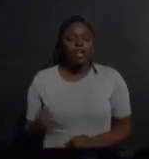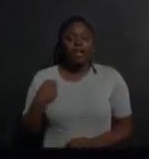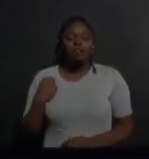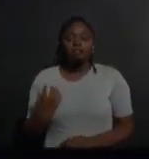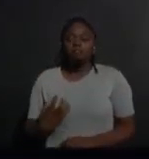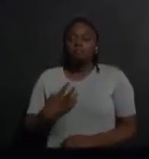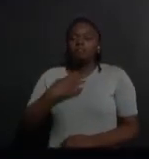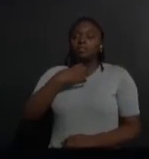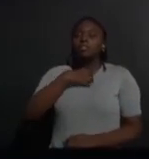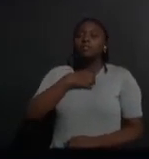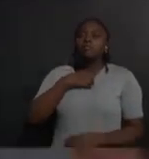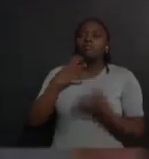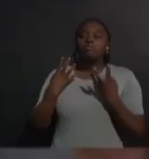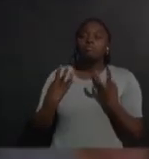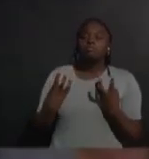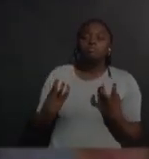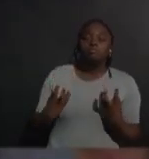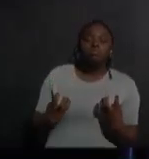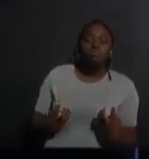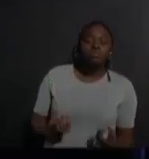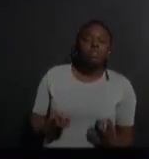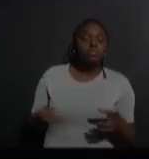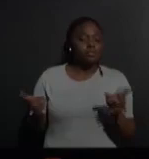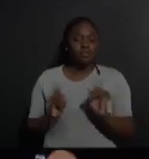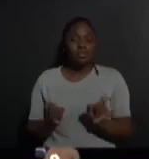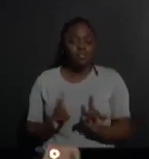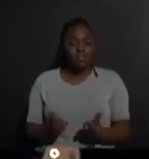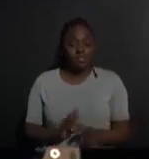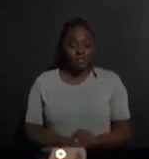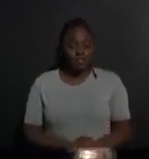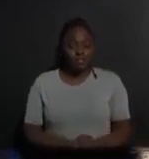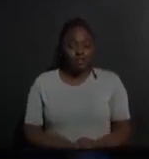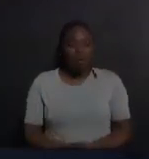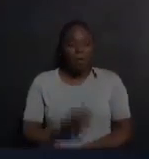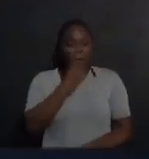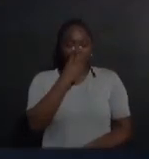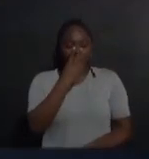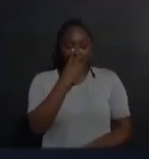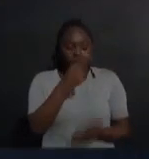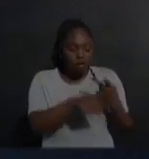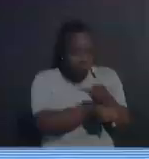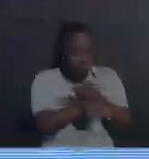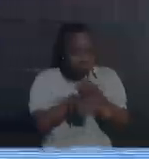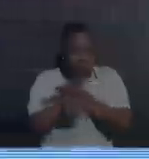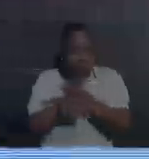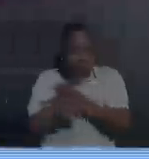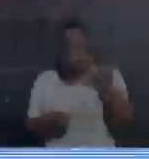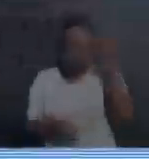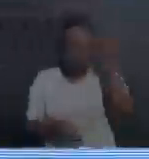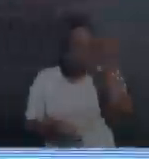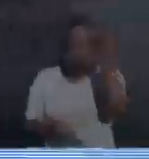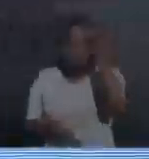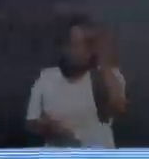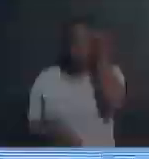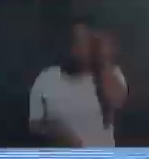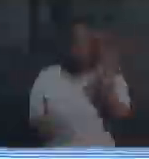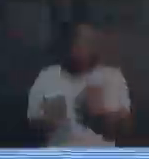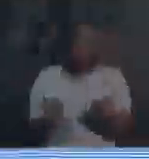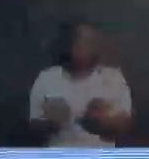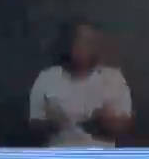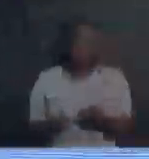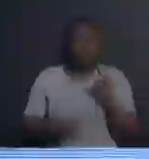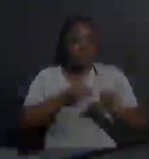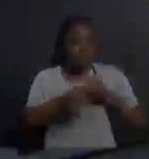sentindo um peso no ar. Sabe, Ghostbuster, parece caça-demônio. Não, isso não é avivamento